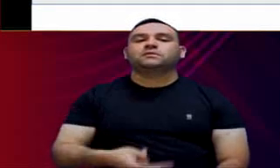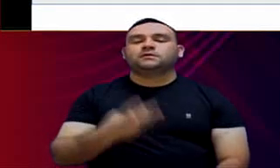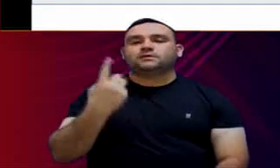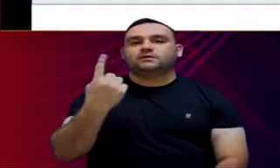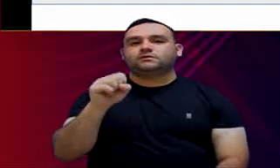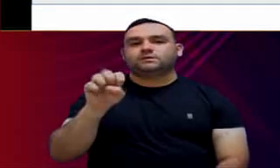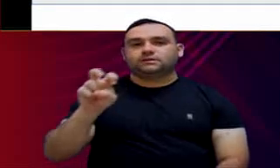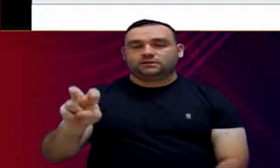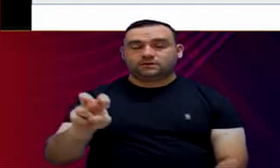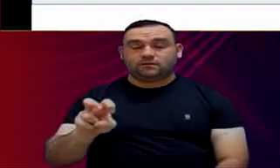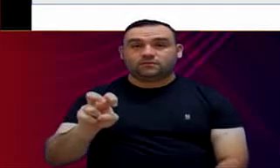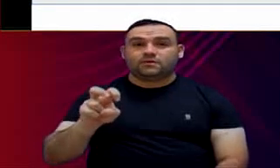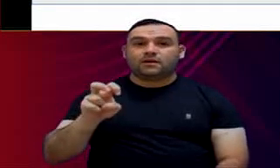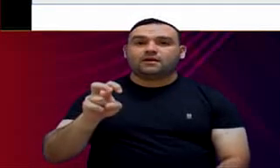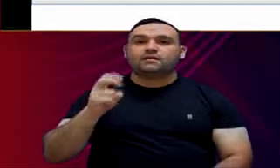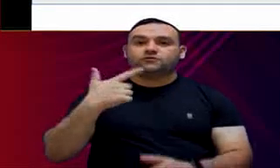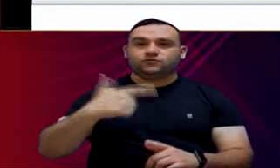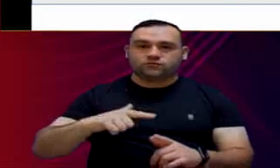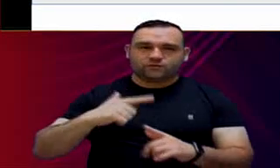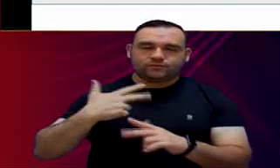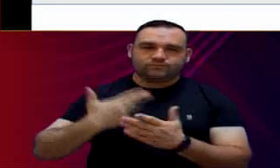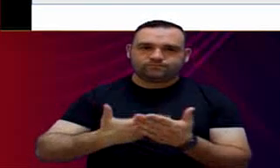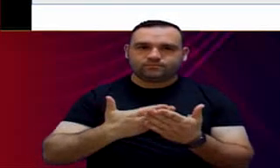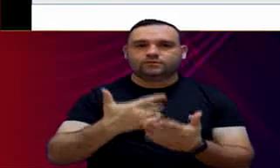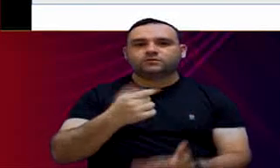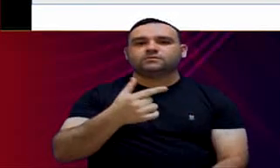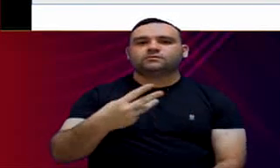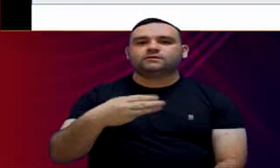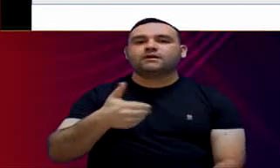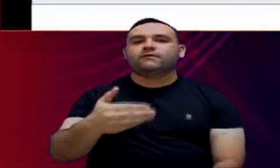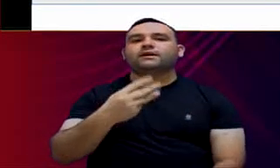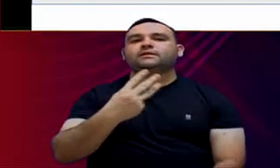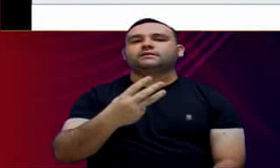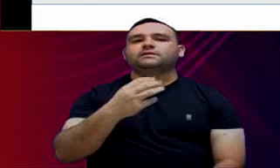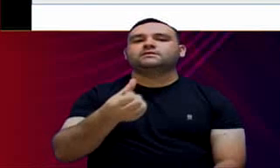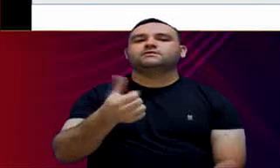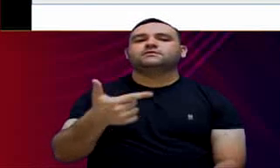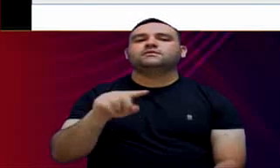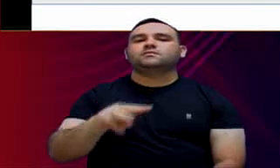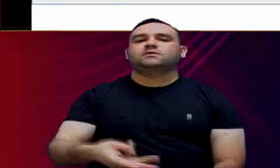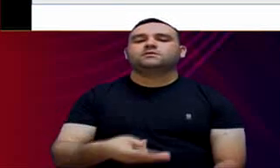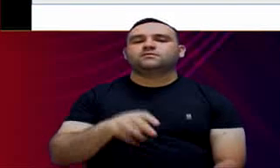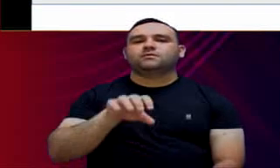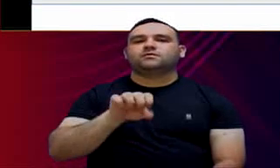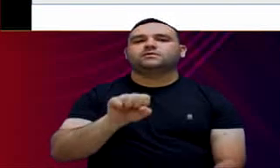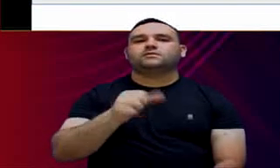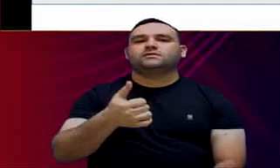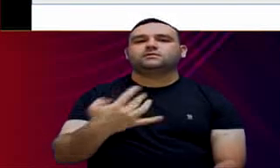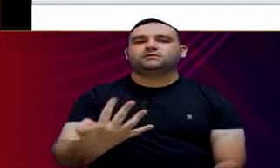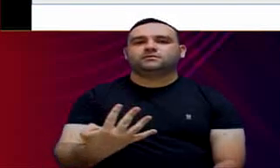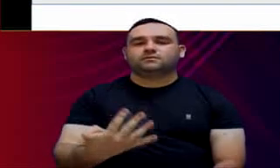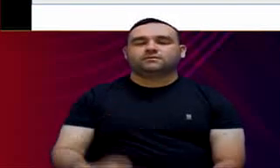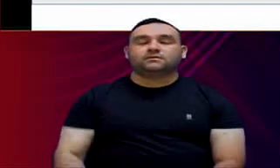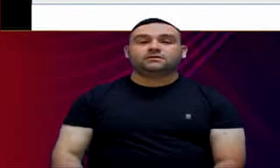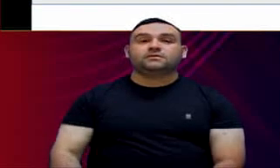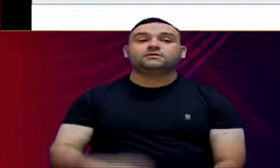e 185 a estimativa para 2023 é de 32 milhões 864